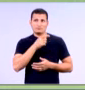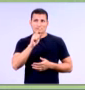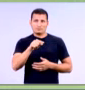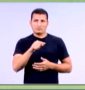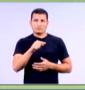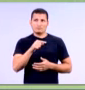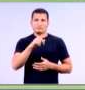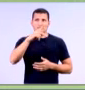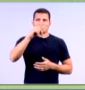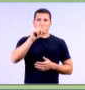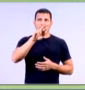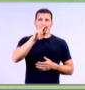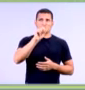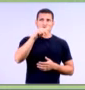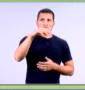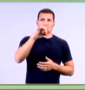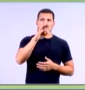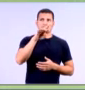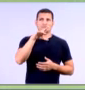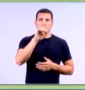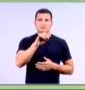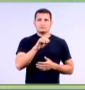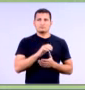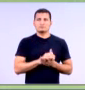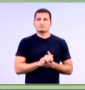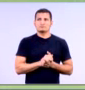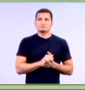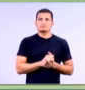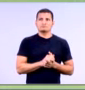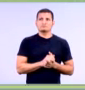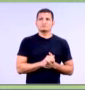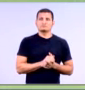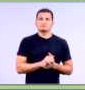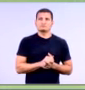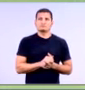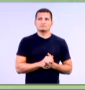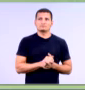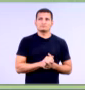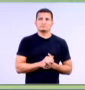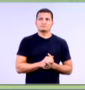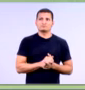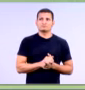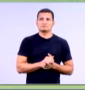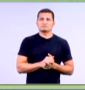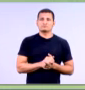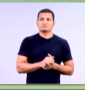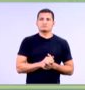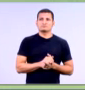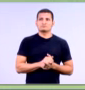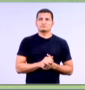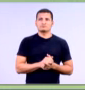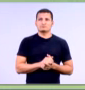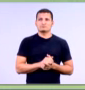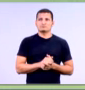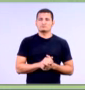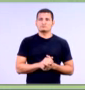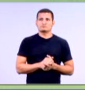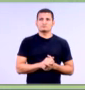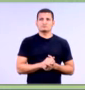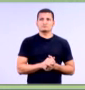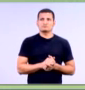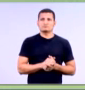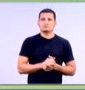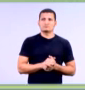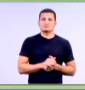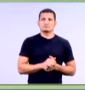Como não tem um this na frente, esse titular é o parâmetro titular. E como esse aqui também não tem um this na frente, esse